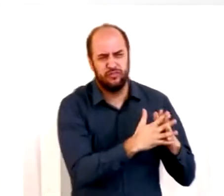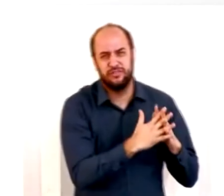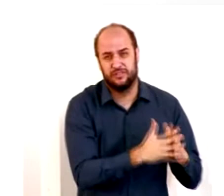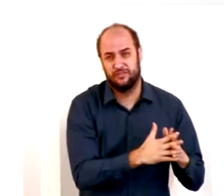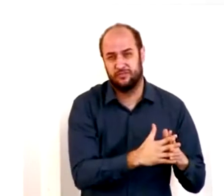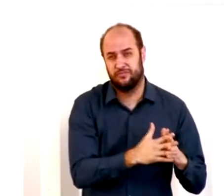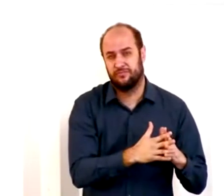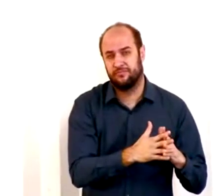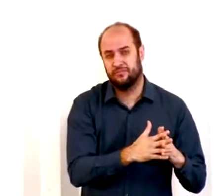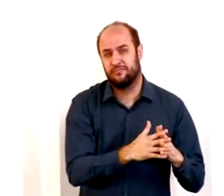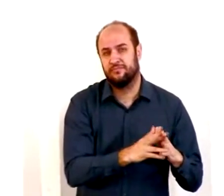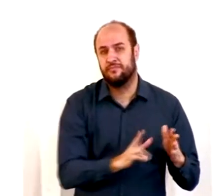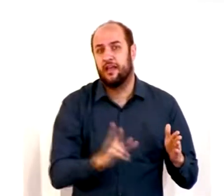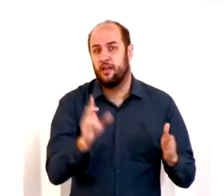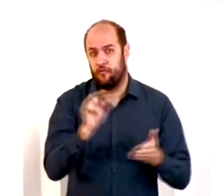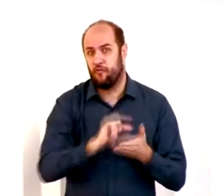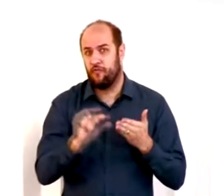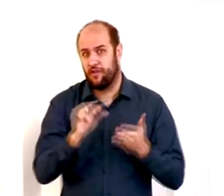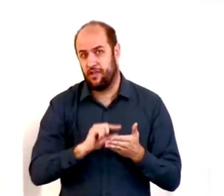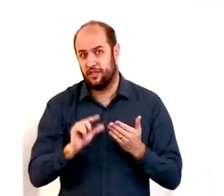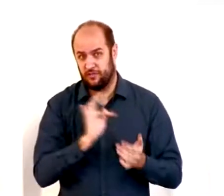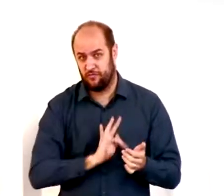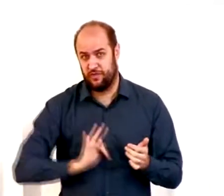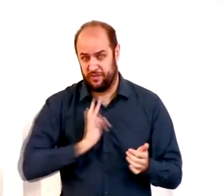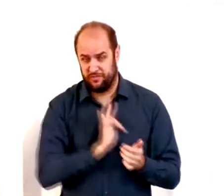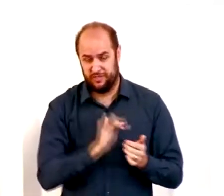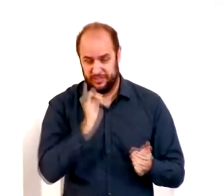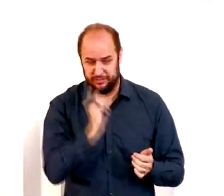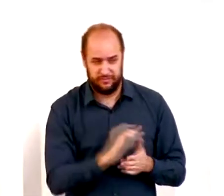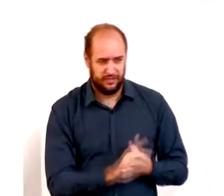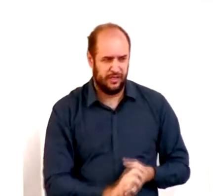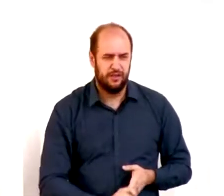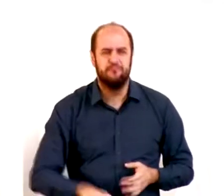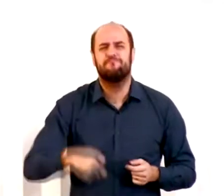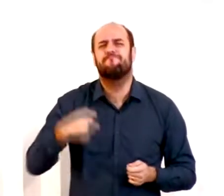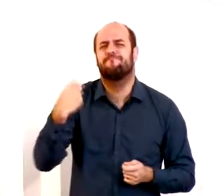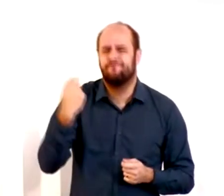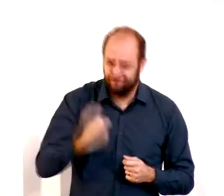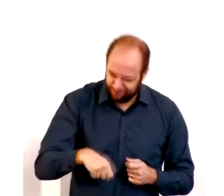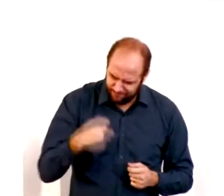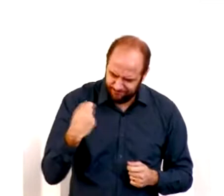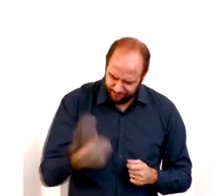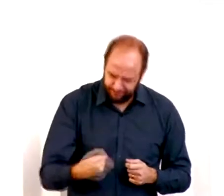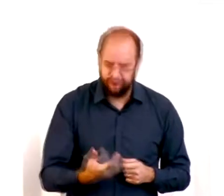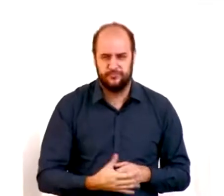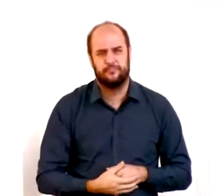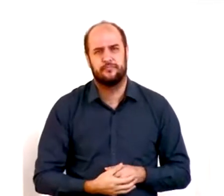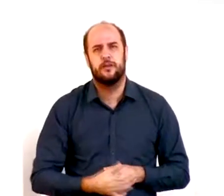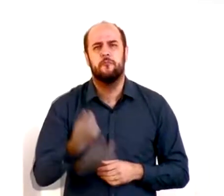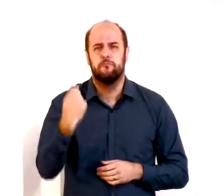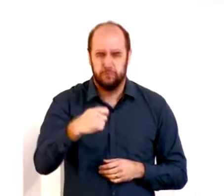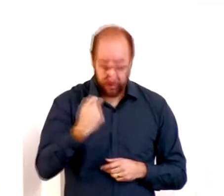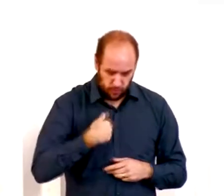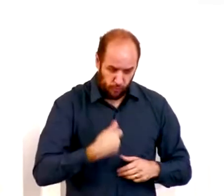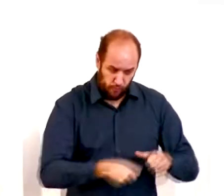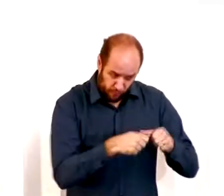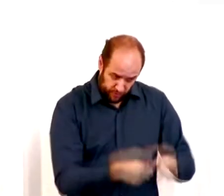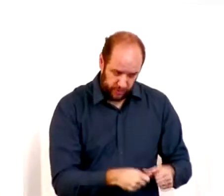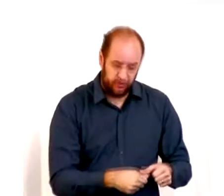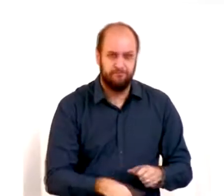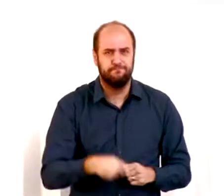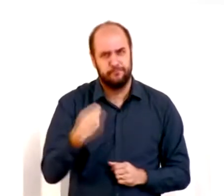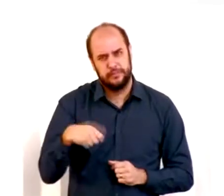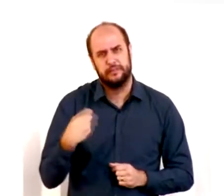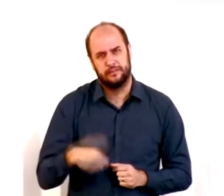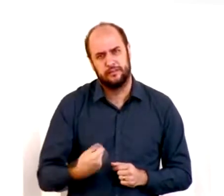usa uma expressão também, isso está em Filipenses 1, quando ele diz, é necessário, por causa disso, que eu permaneça aqui. Vou ficar um